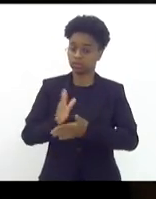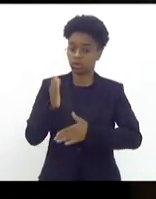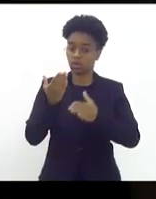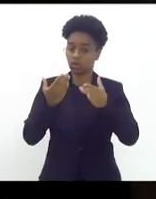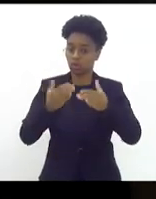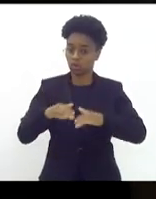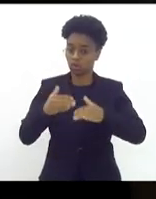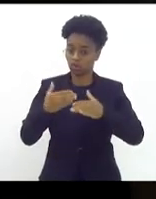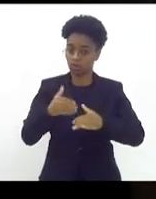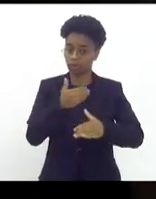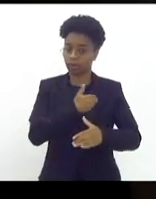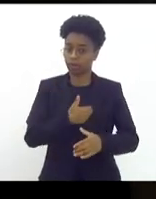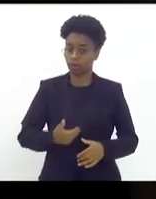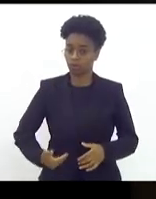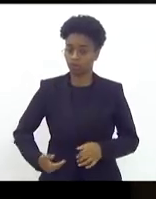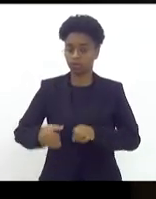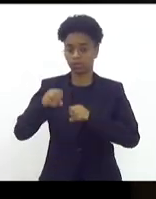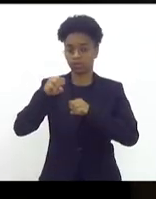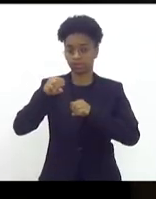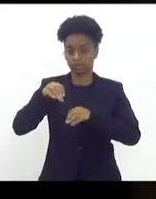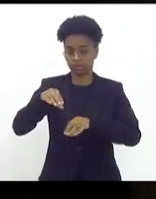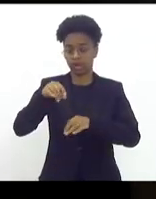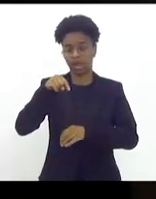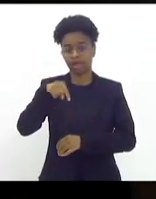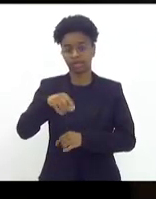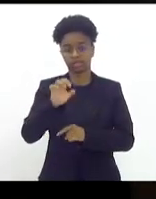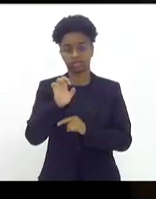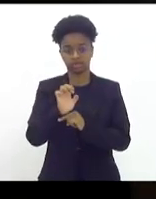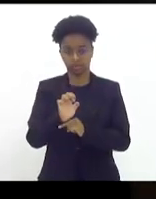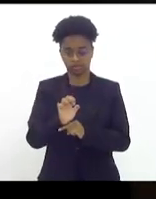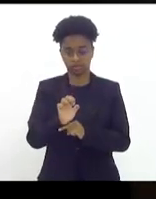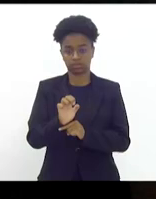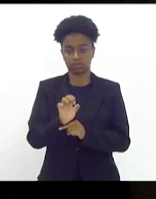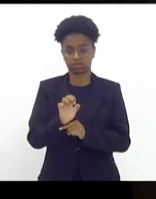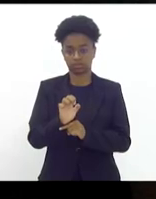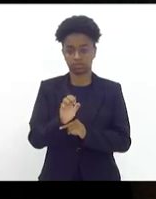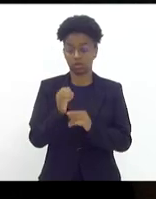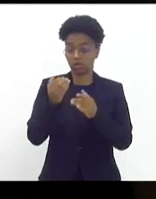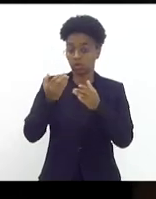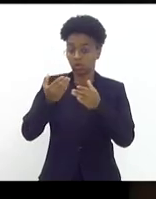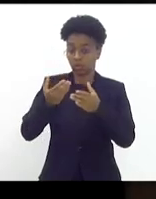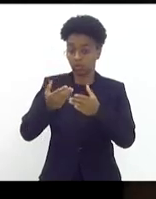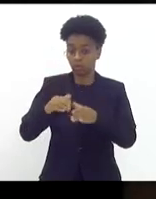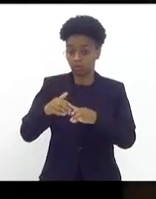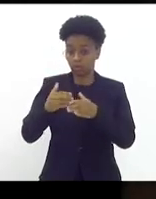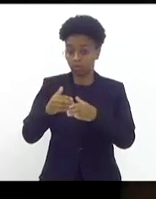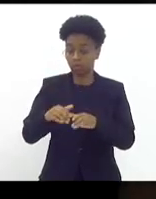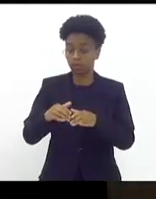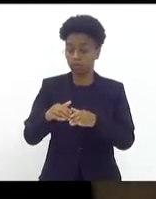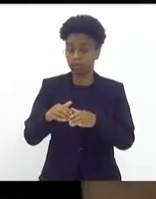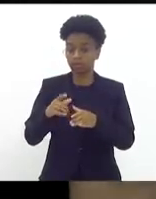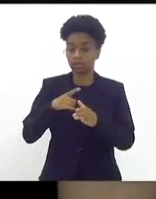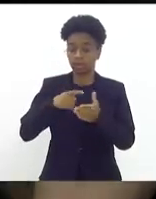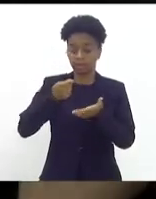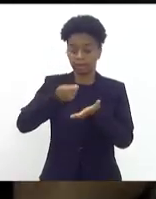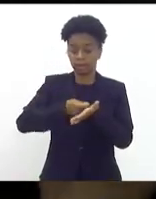público para dar aula no Estado, o concurso público faz as